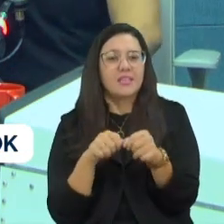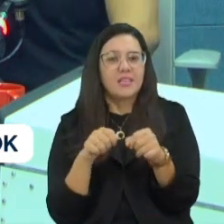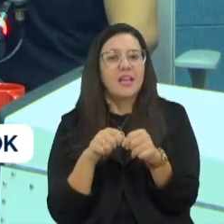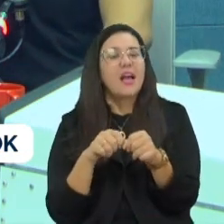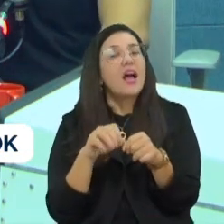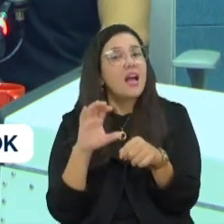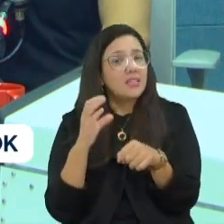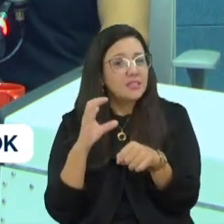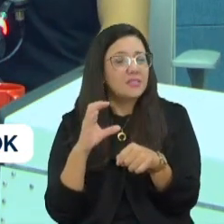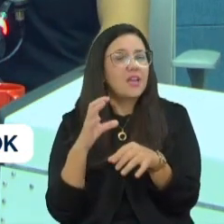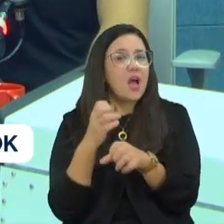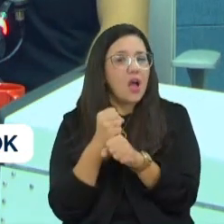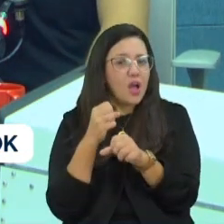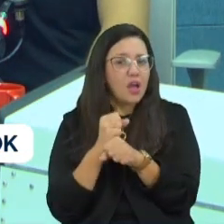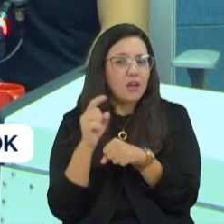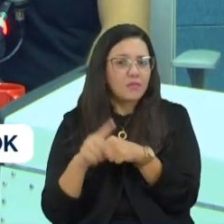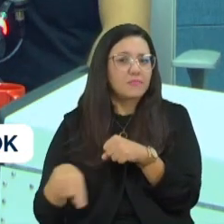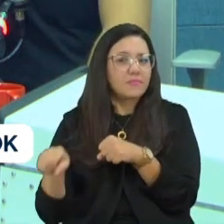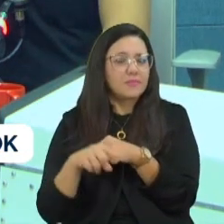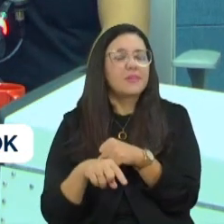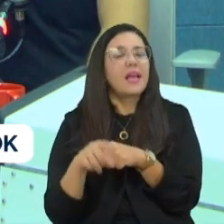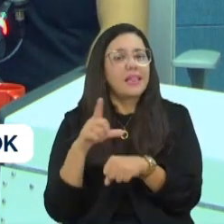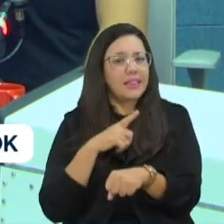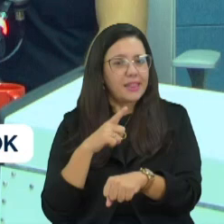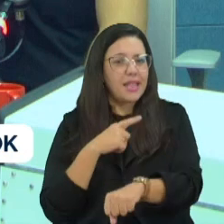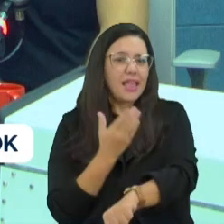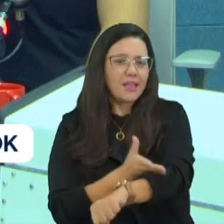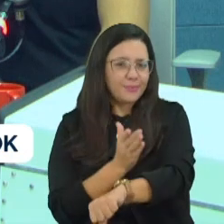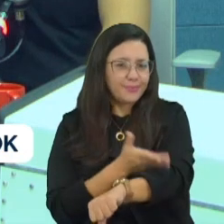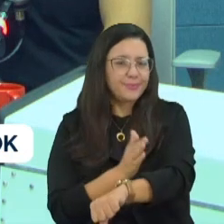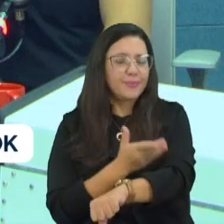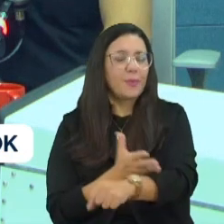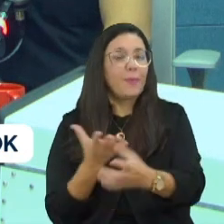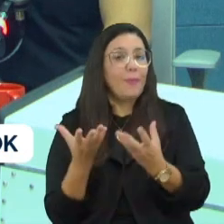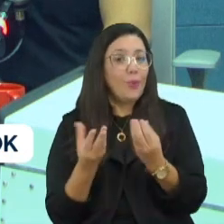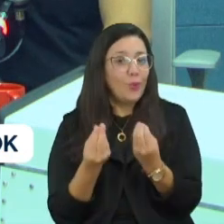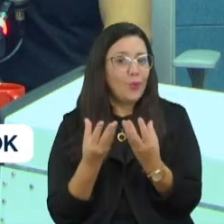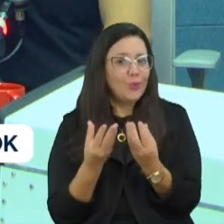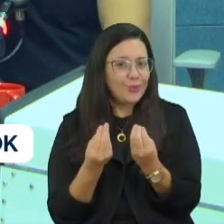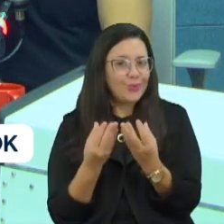em alta na nossa região. É isso aí, então, muito bacana. A gente